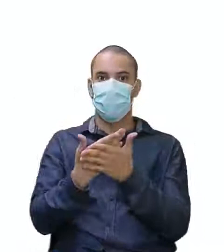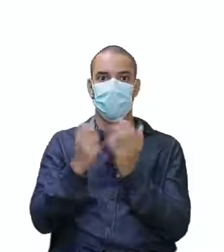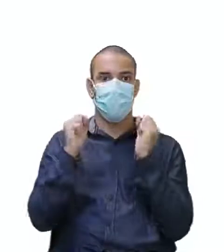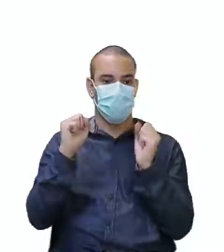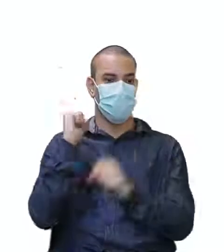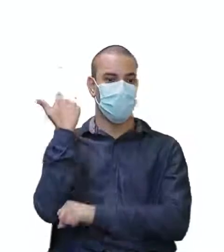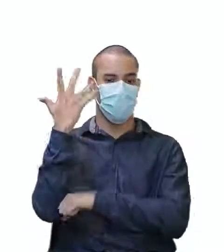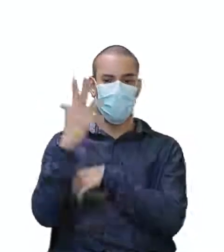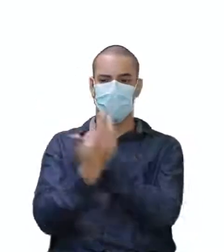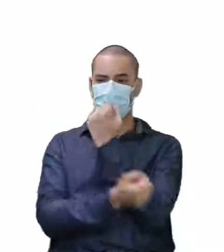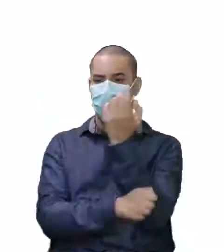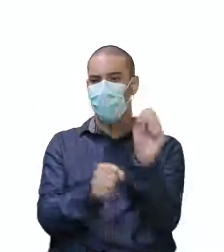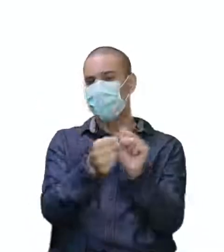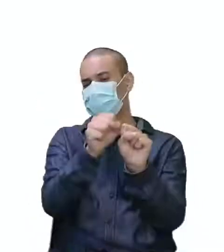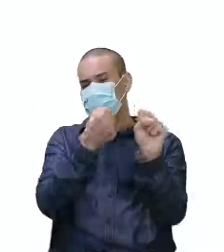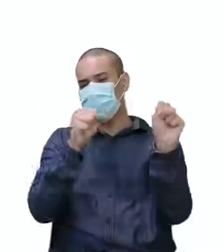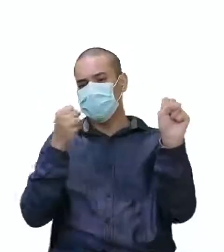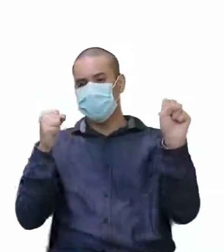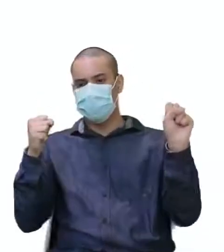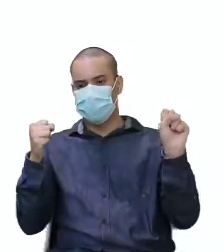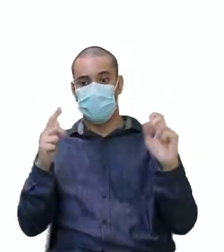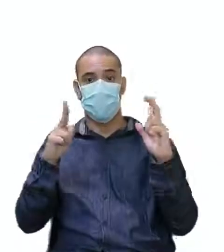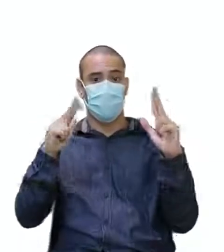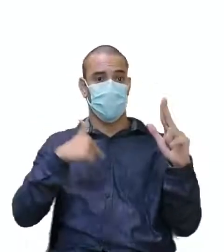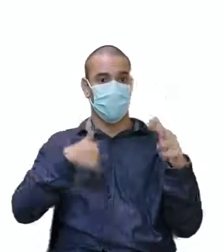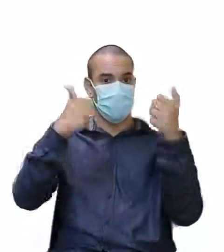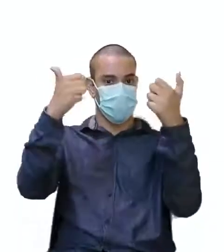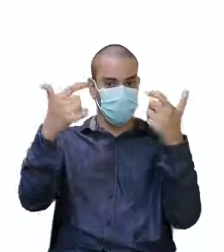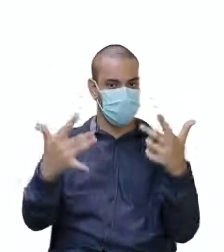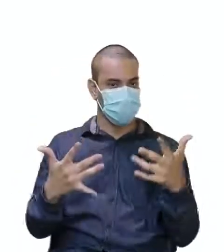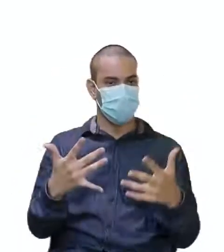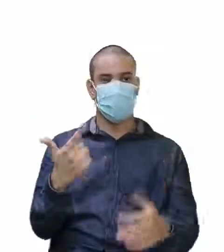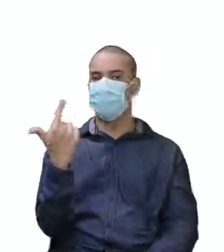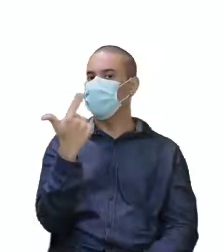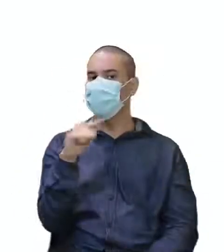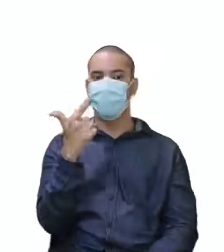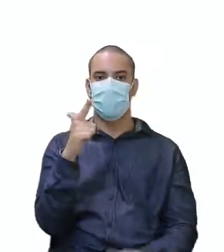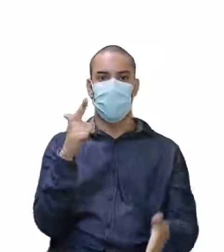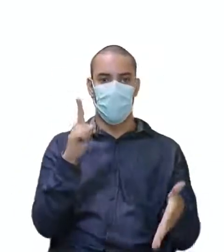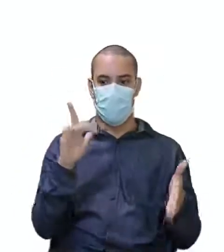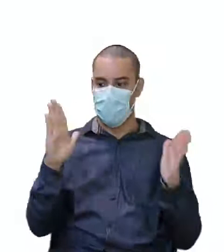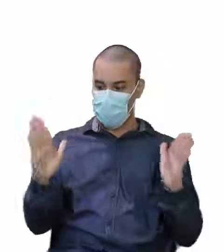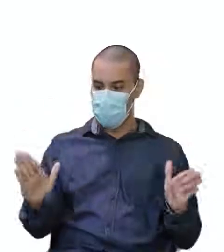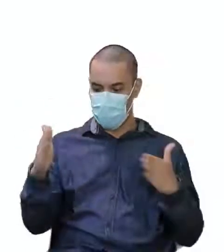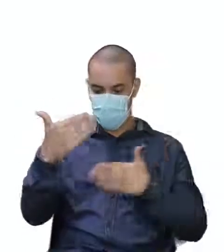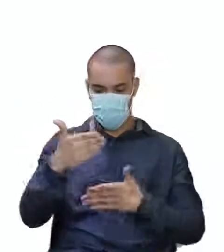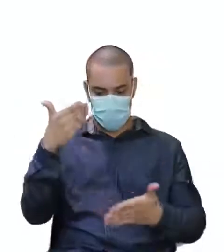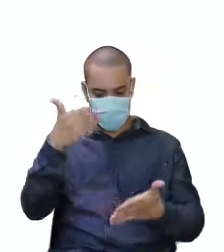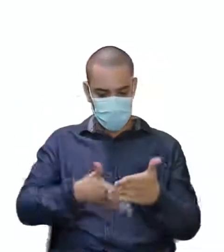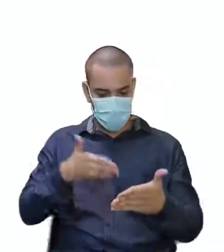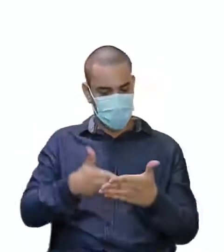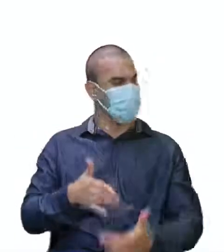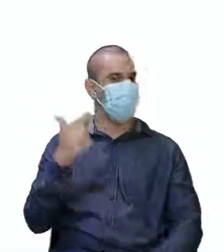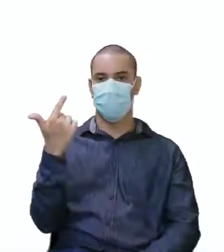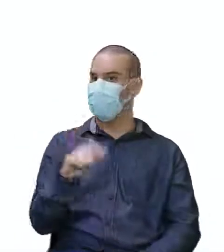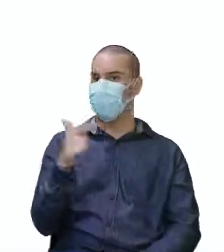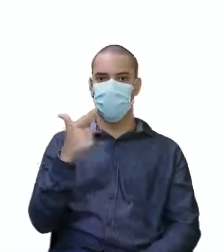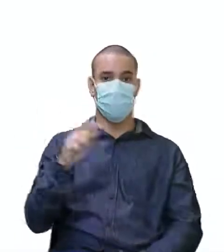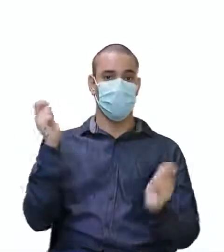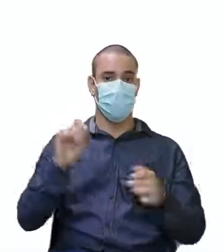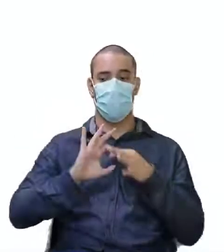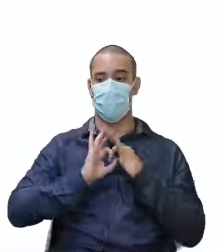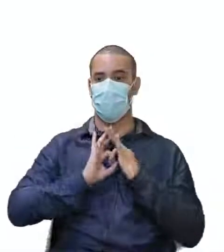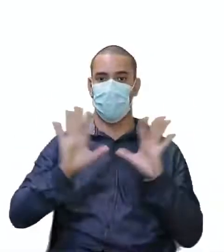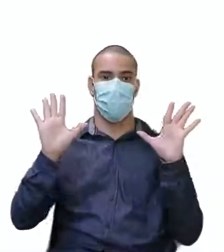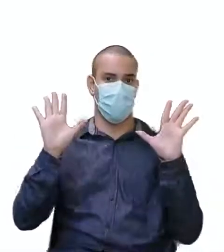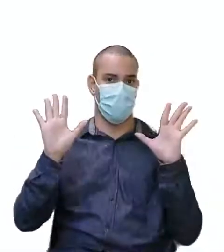floresta tropical. E é como eu disse, né, não existe essa delimitação de um hábitat, de um determinado animal.